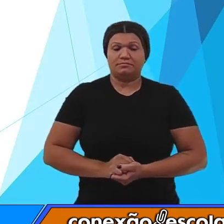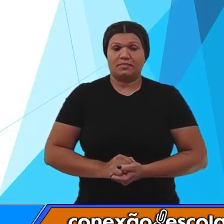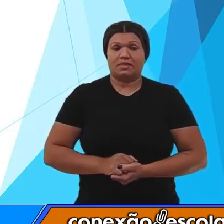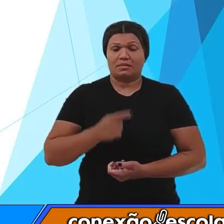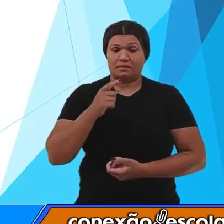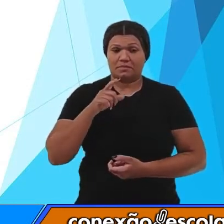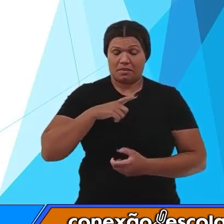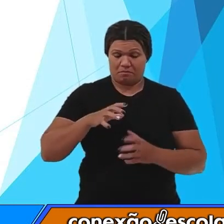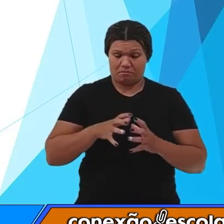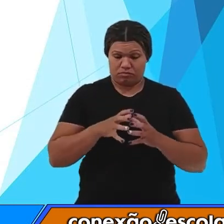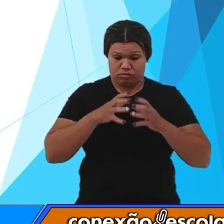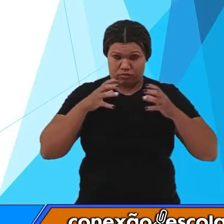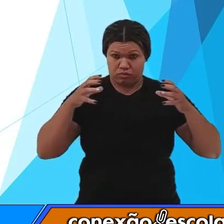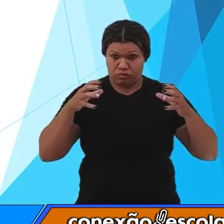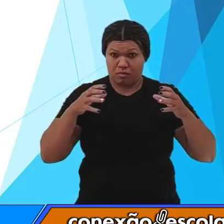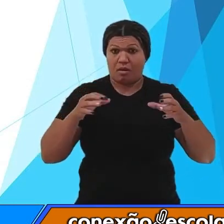balão